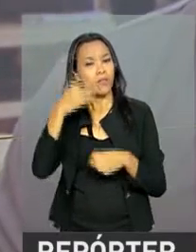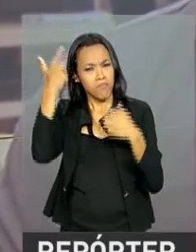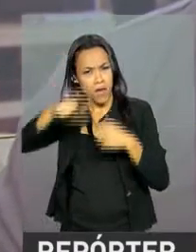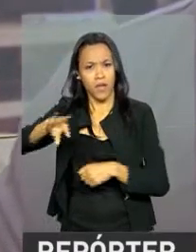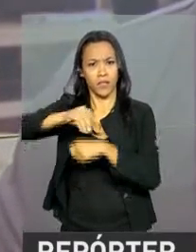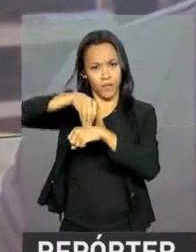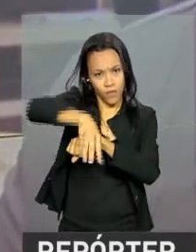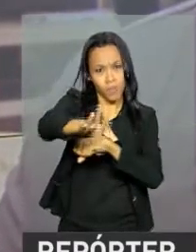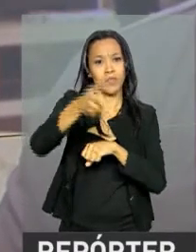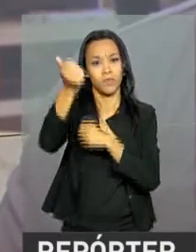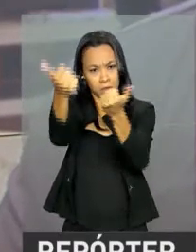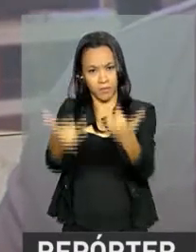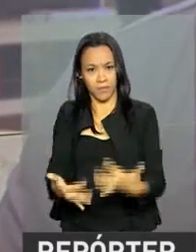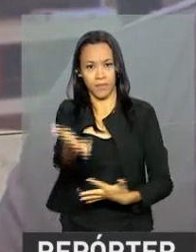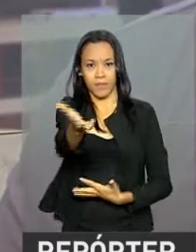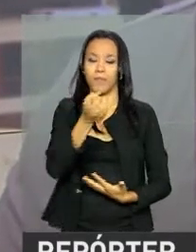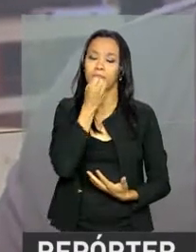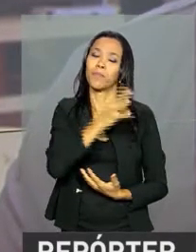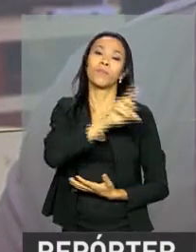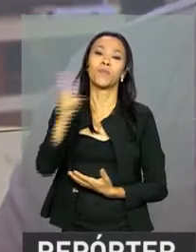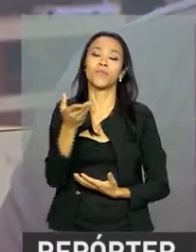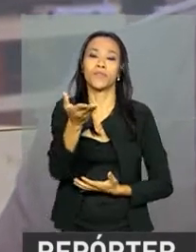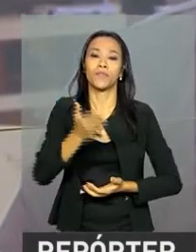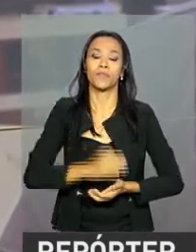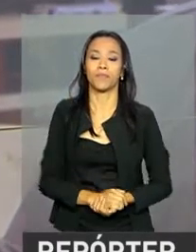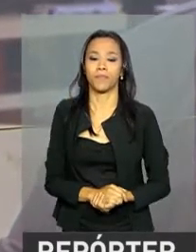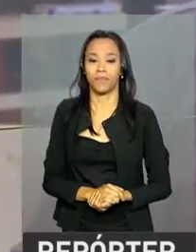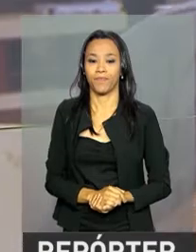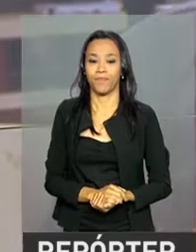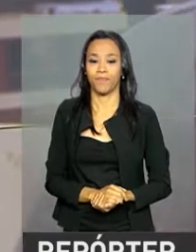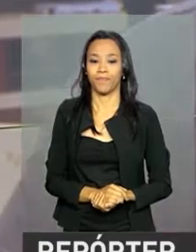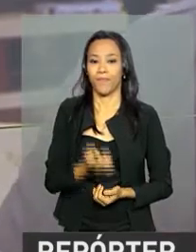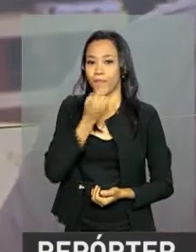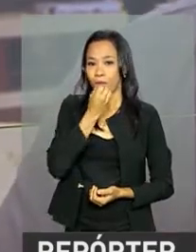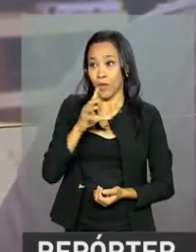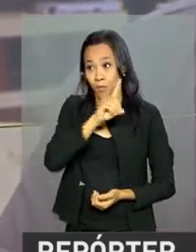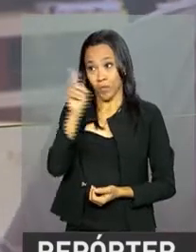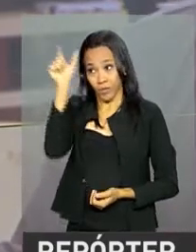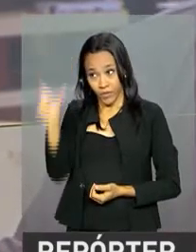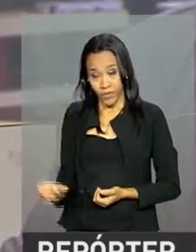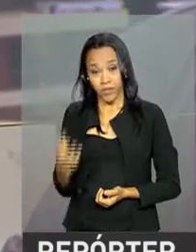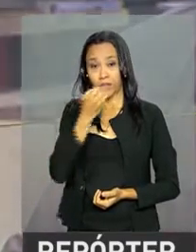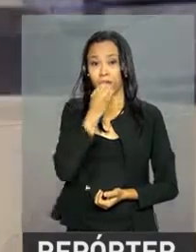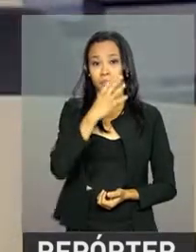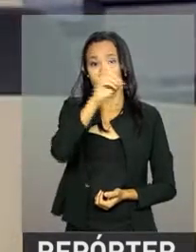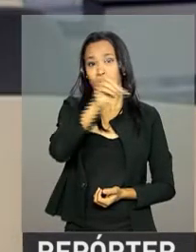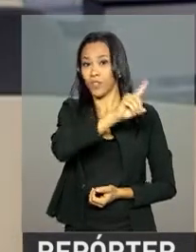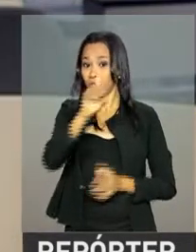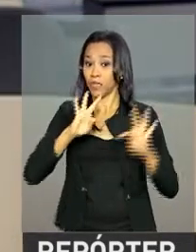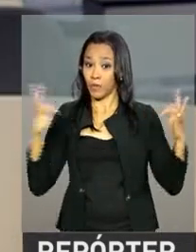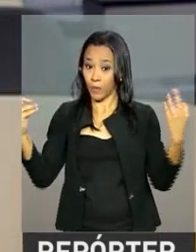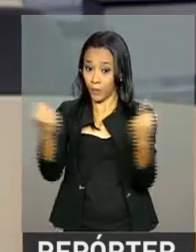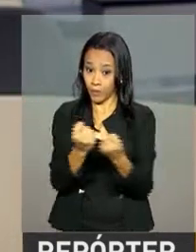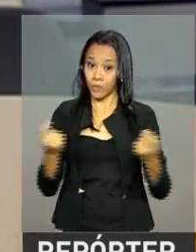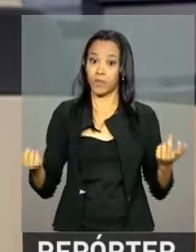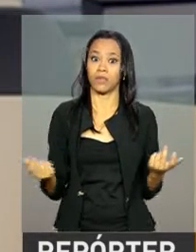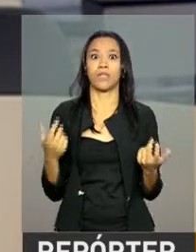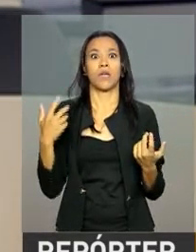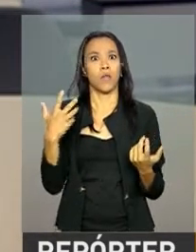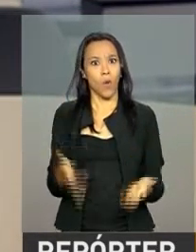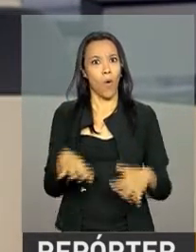informações pra gente olhar um dia bom dia leandro bom dia a todos pois é nunca teve